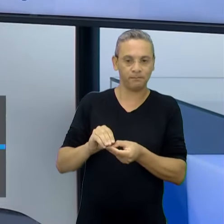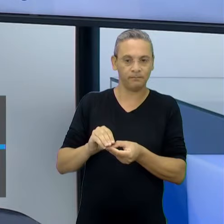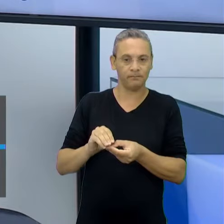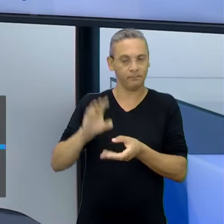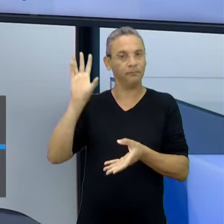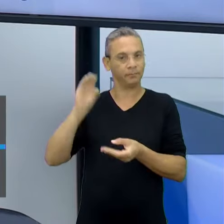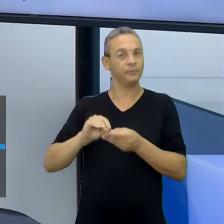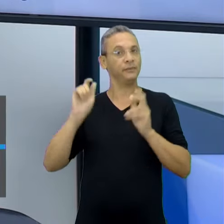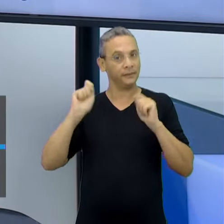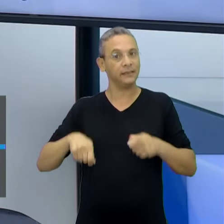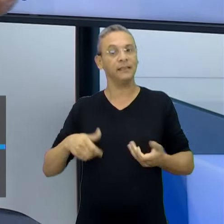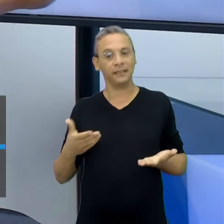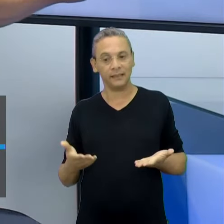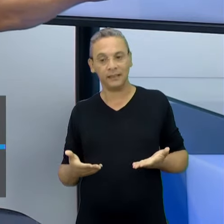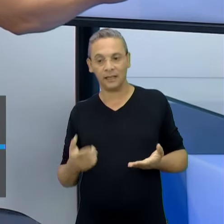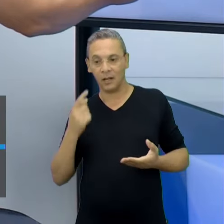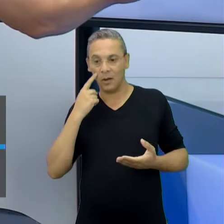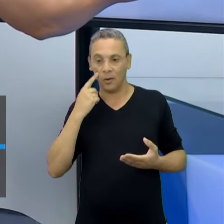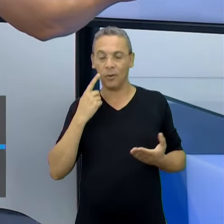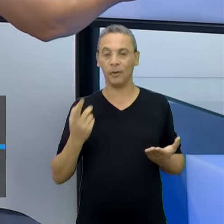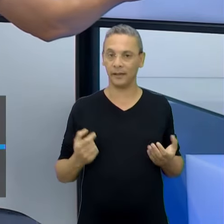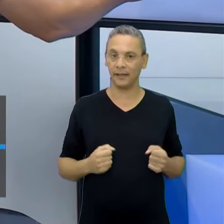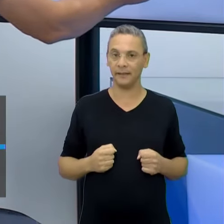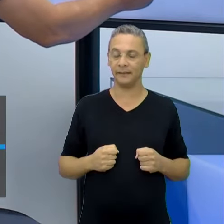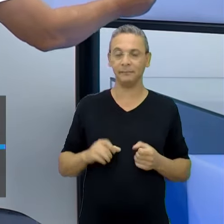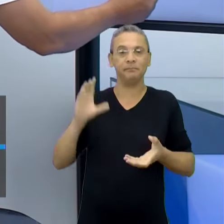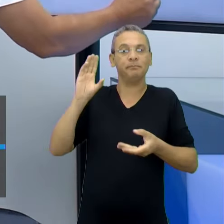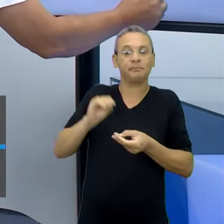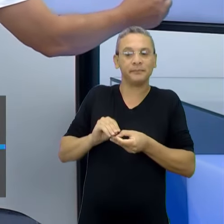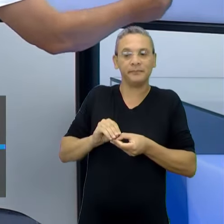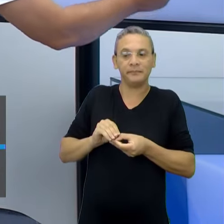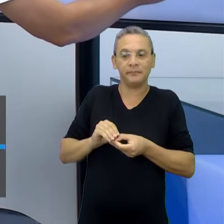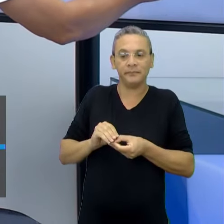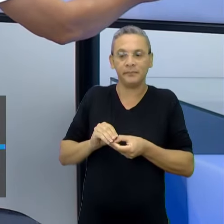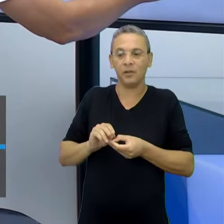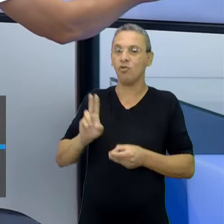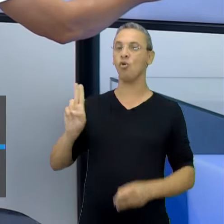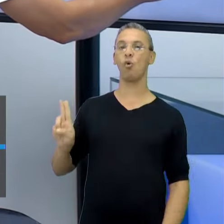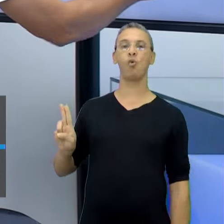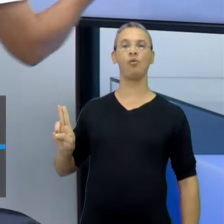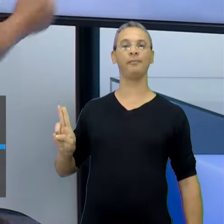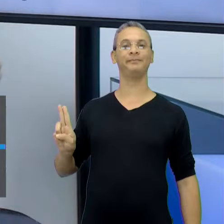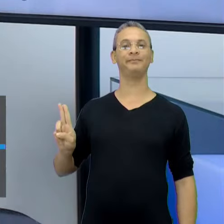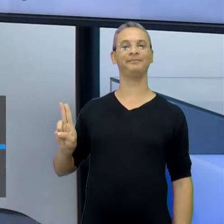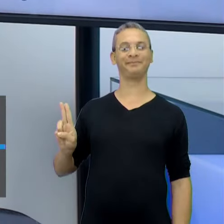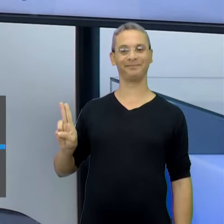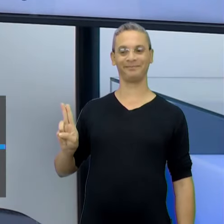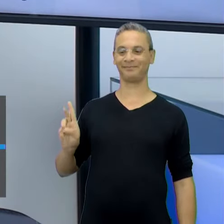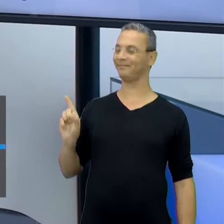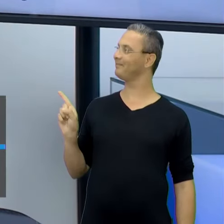a gente resumiu. A gente resume, então, para simplesmente U.